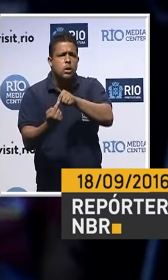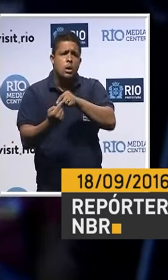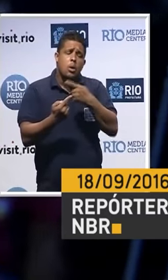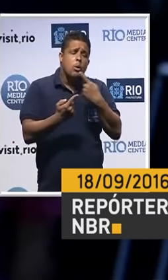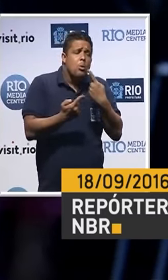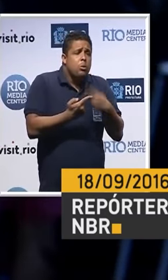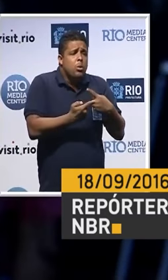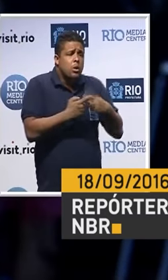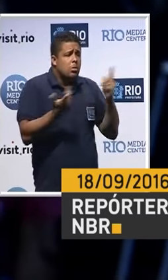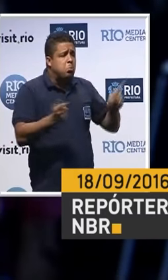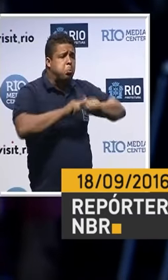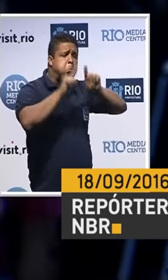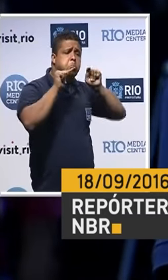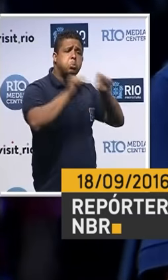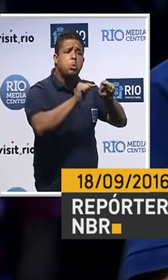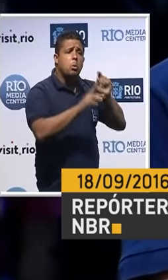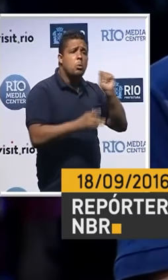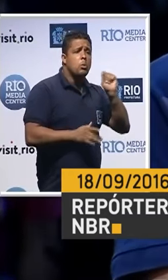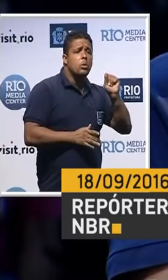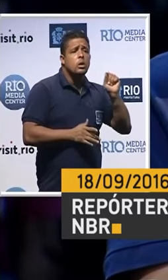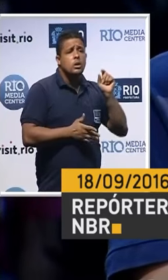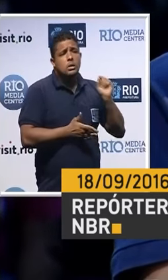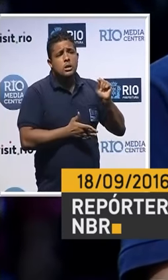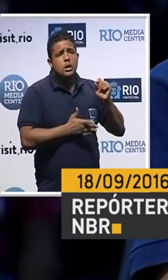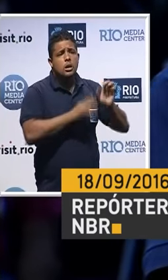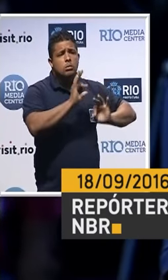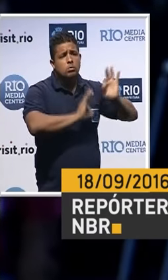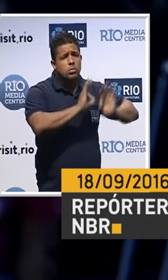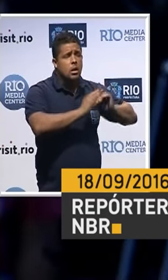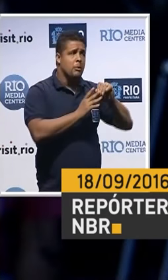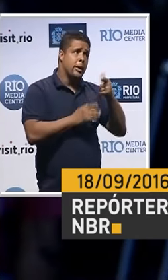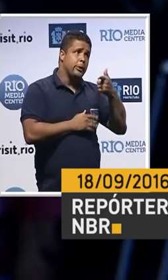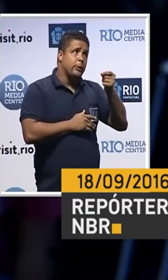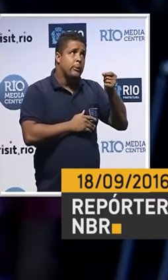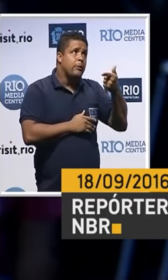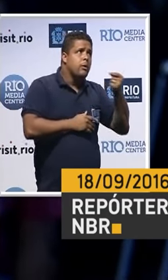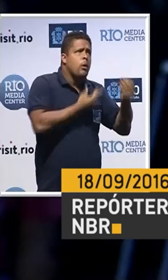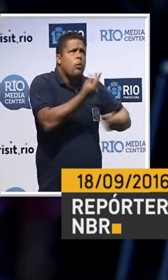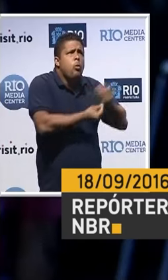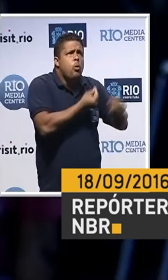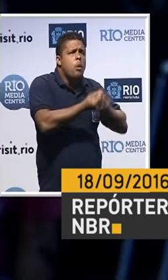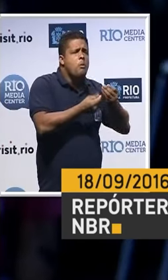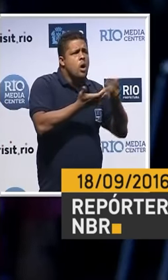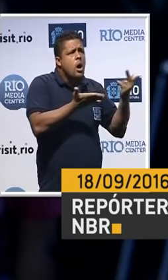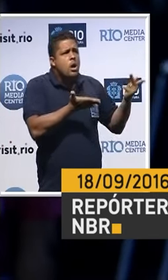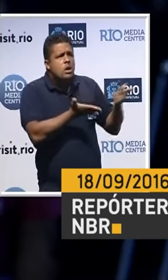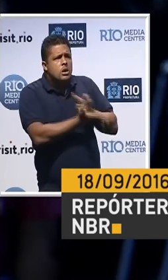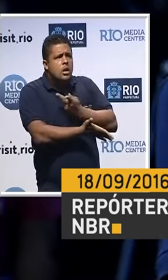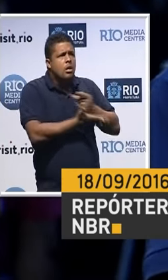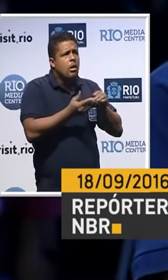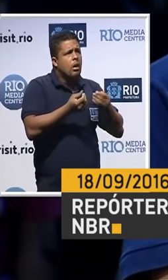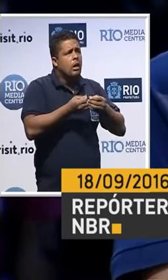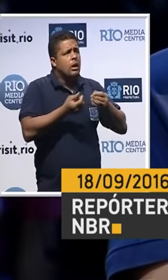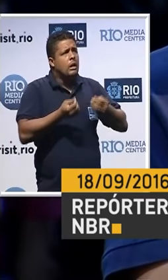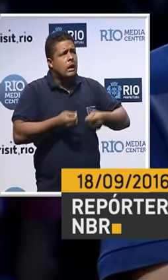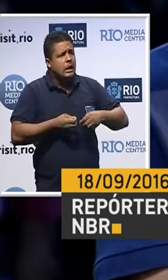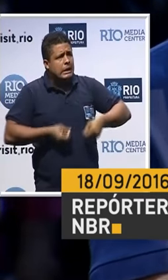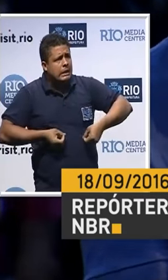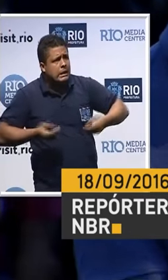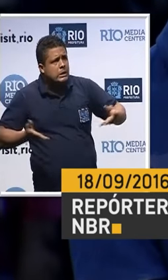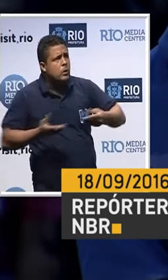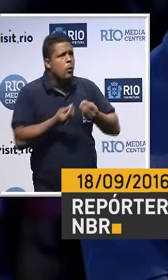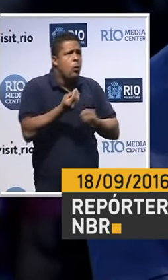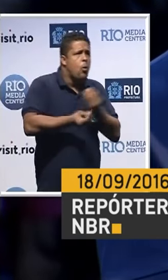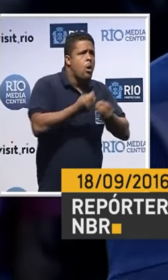gente fica um ponto de interrogação, né, principalmente em relação à previsão para 2020, já que a tendência de corte de gastos, não sei se seria possível cumprir